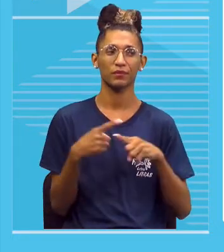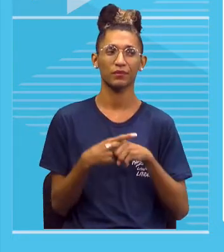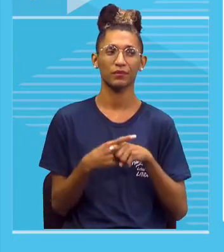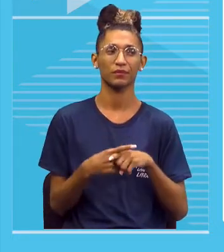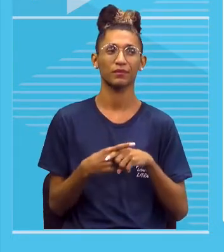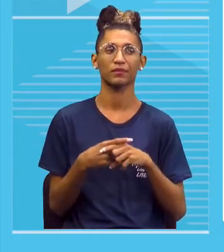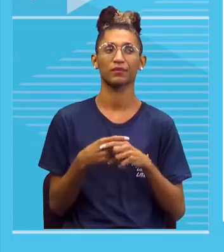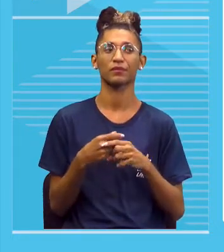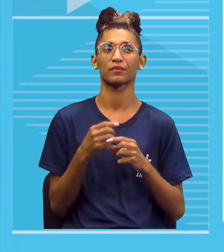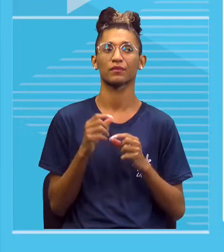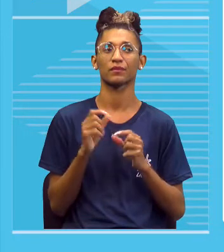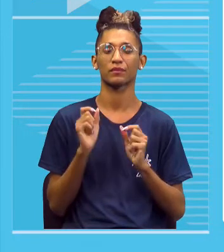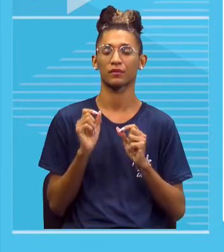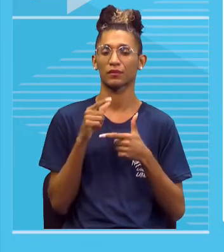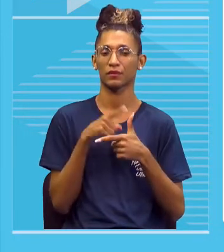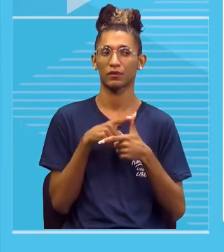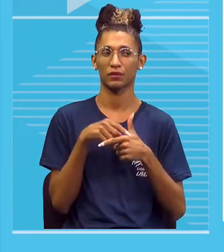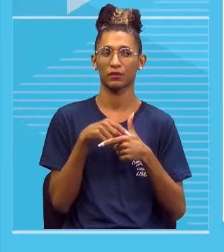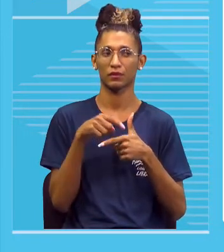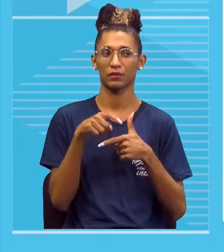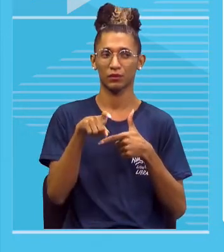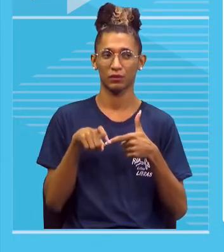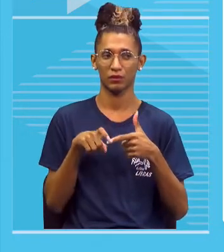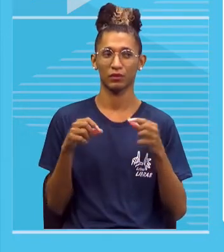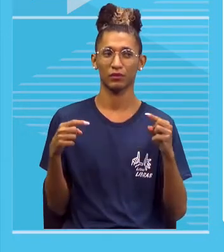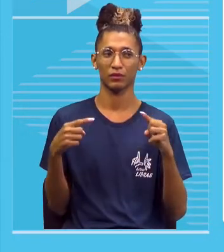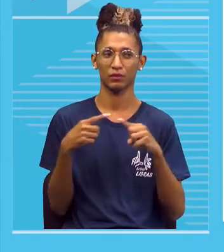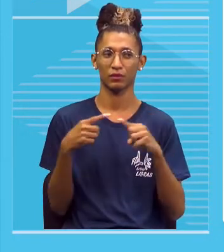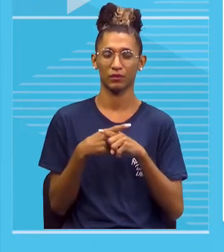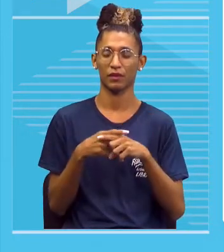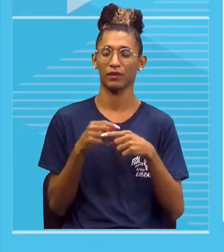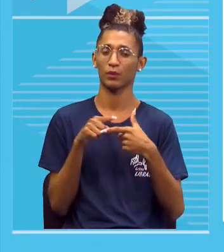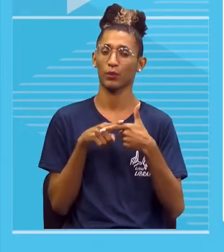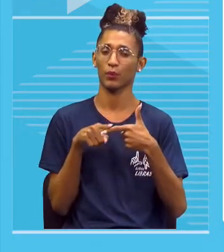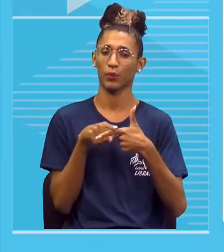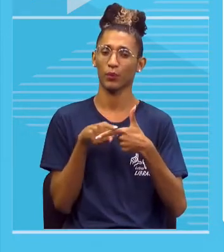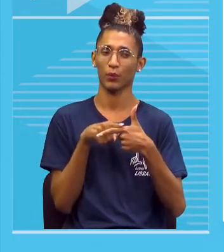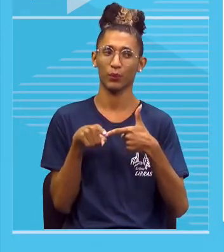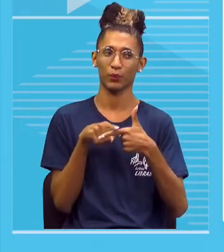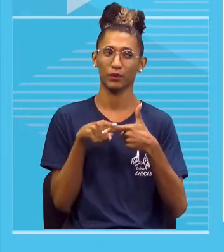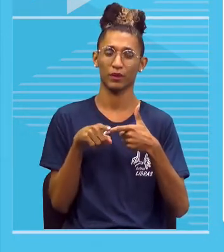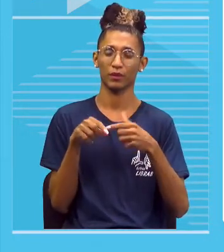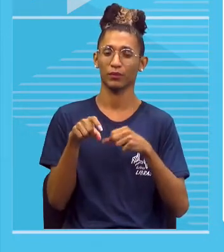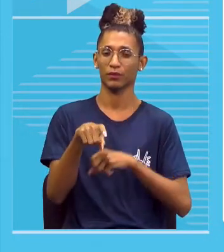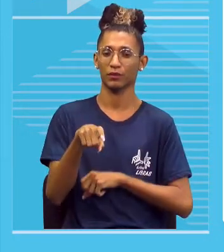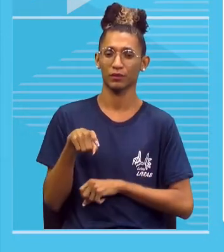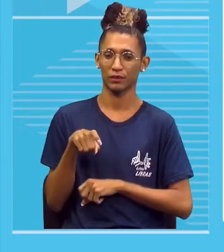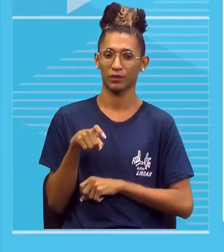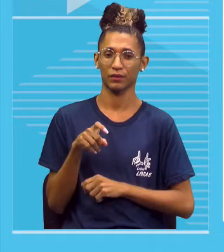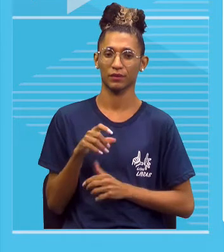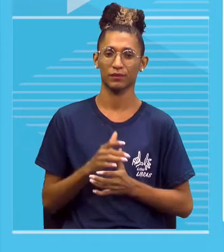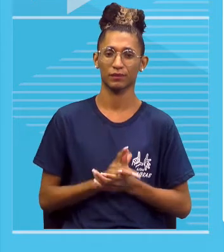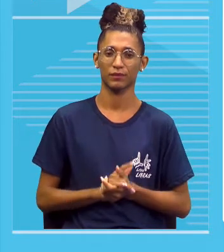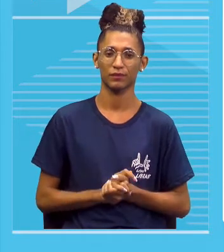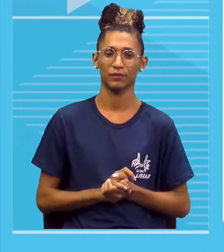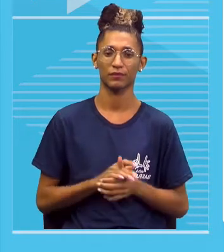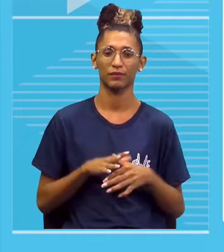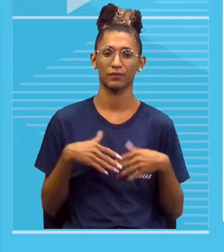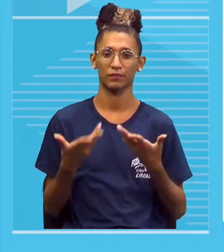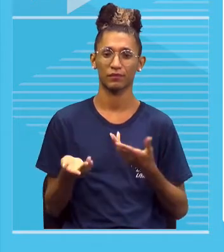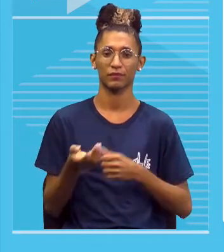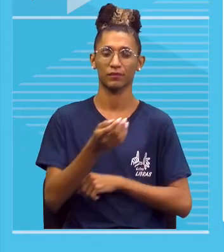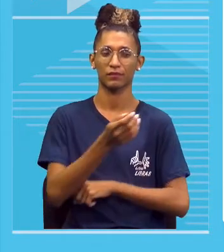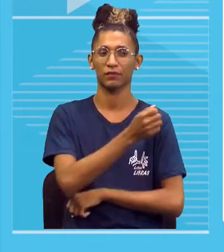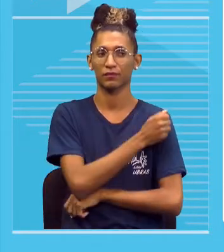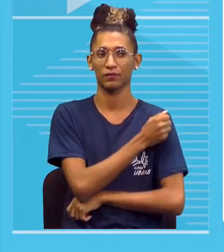o seno de x vezes o cosseno de x Oi galerinha